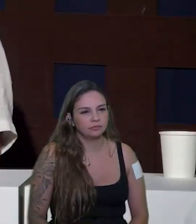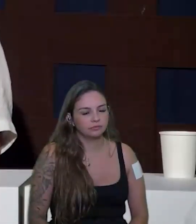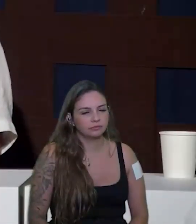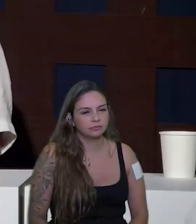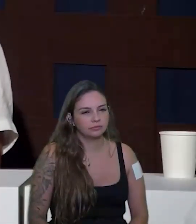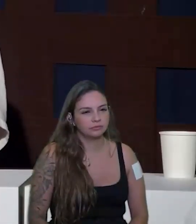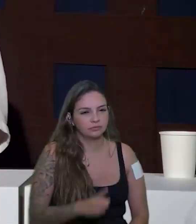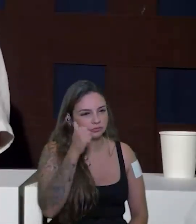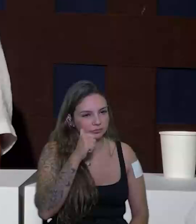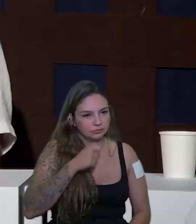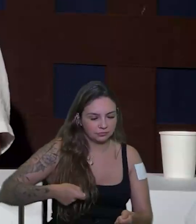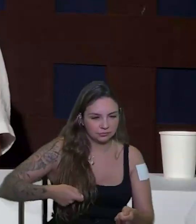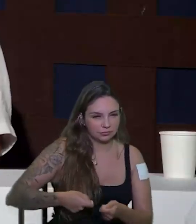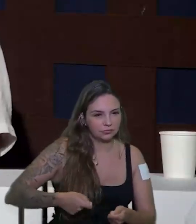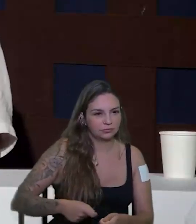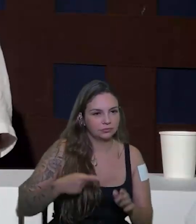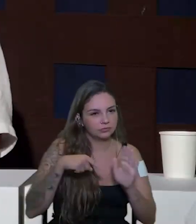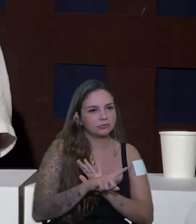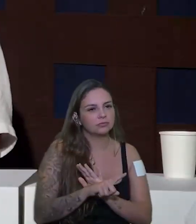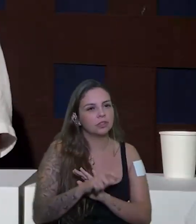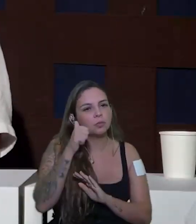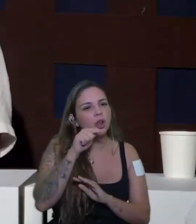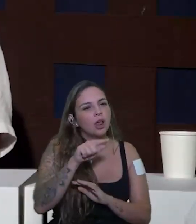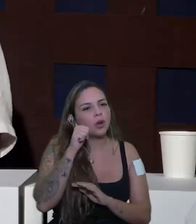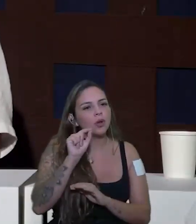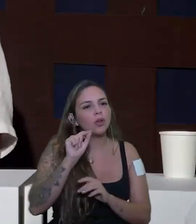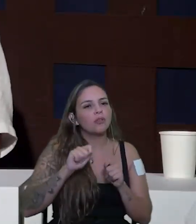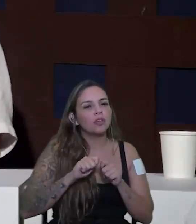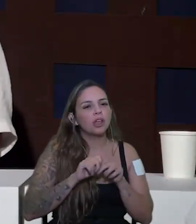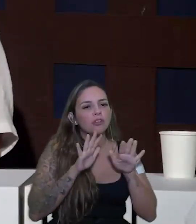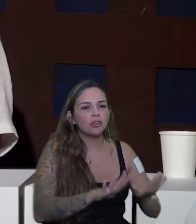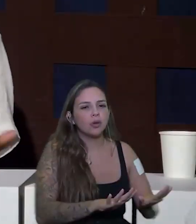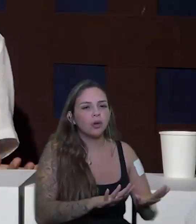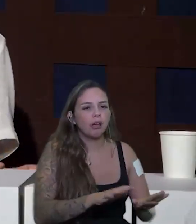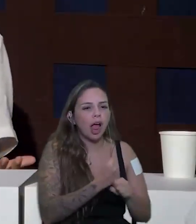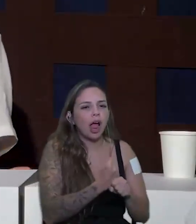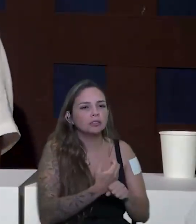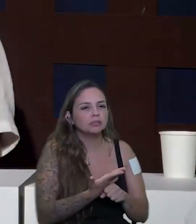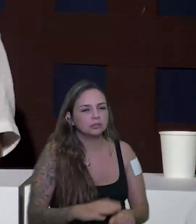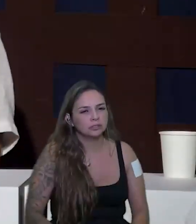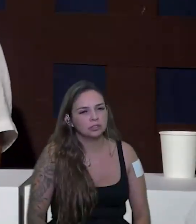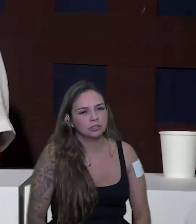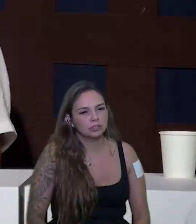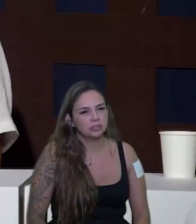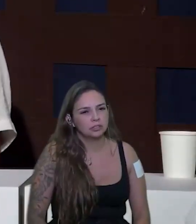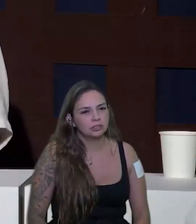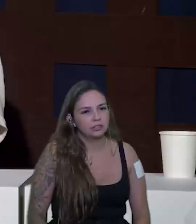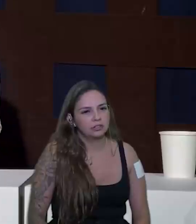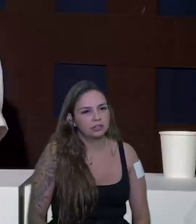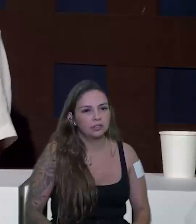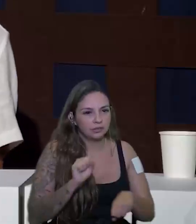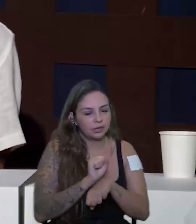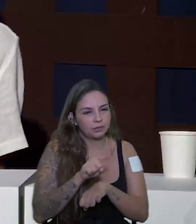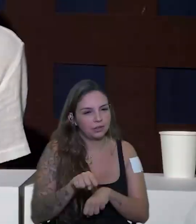aí uma menina que está jogando sinuca com eles também pergunta, mas e a mulher dele? O que ficou fazendo durante todos esses anos, né? Aí ele diz, bom, ela